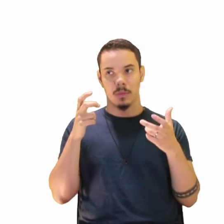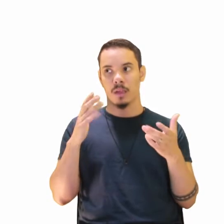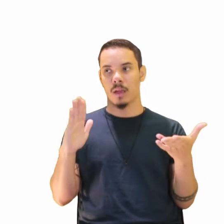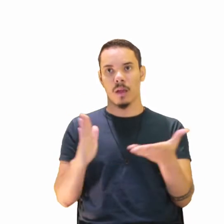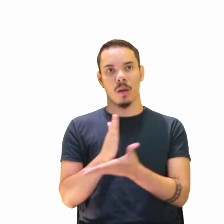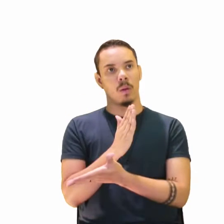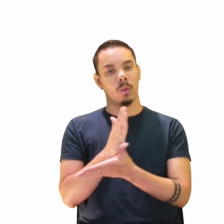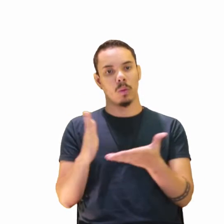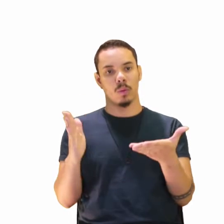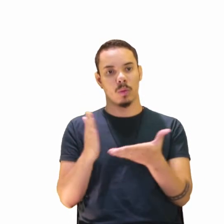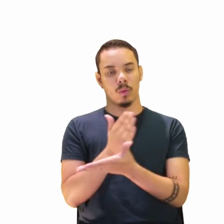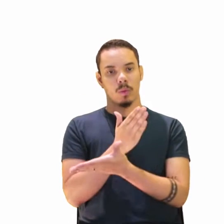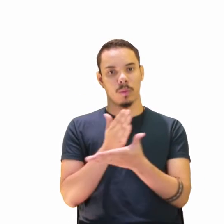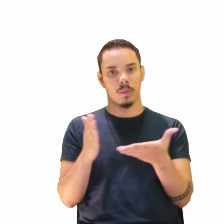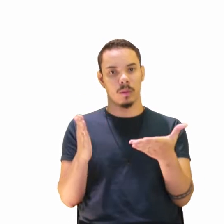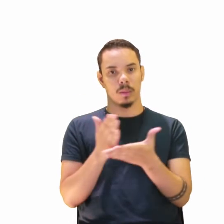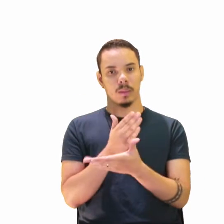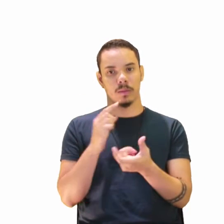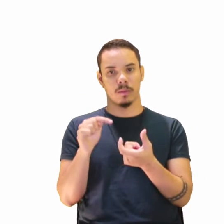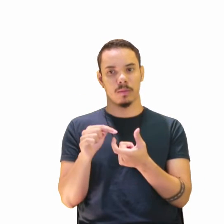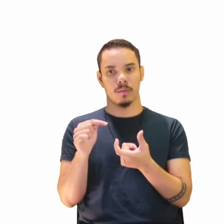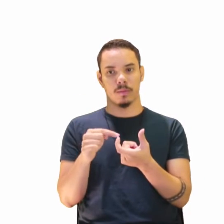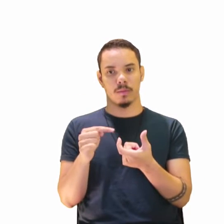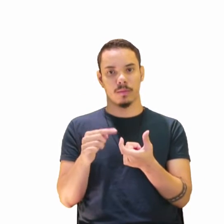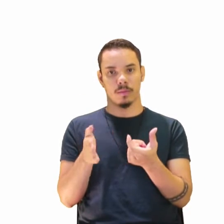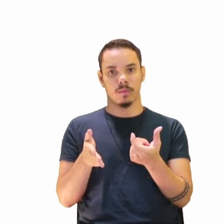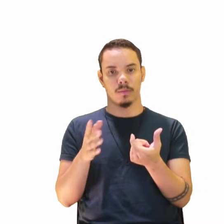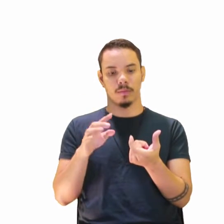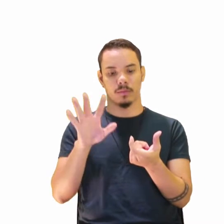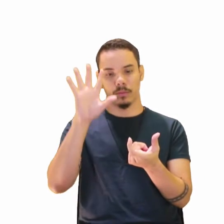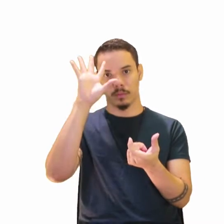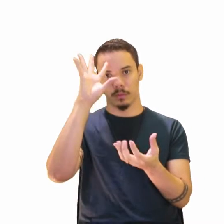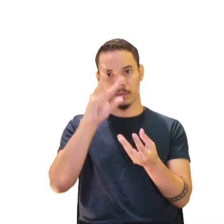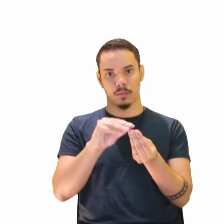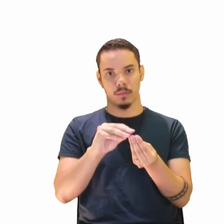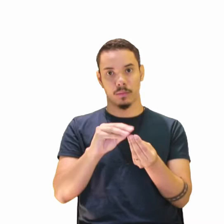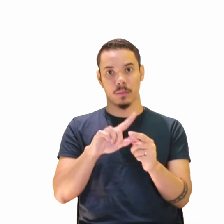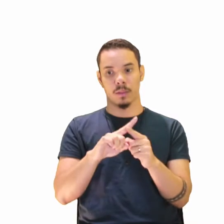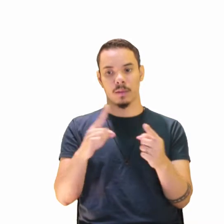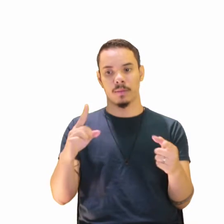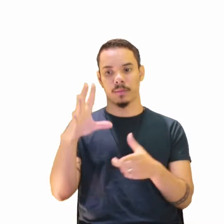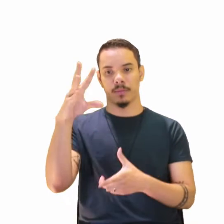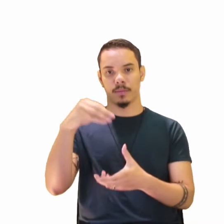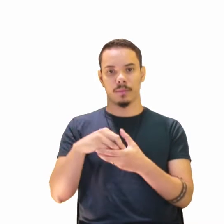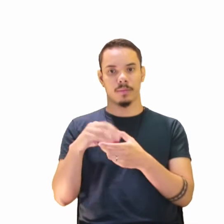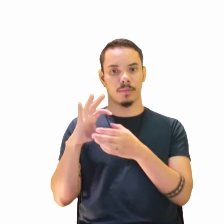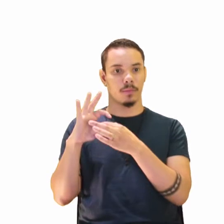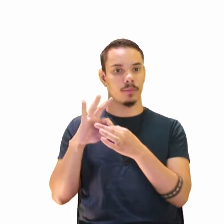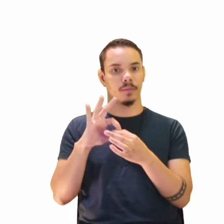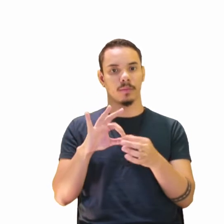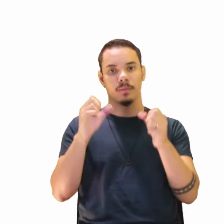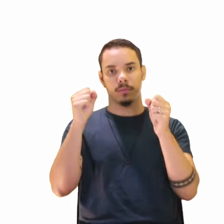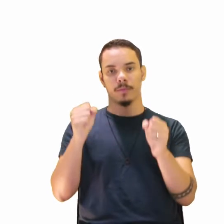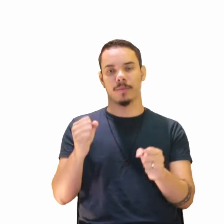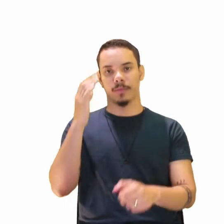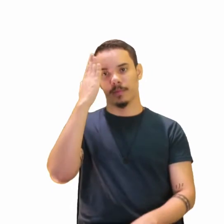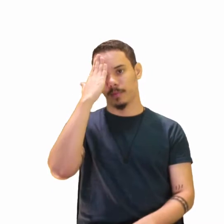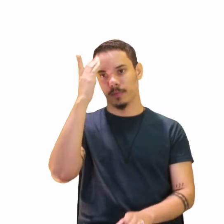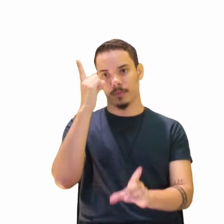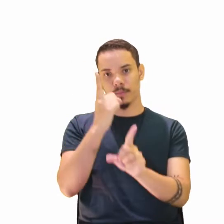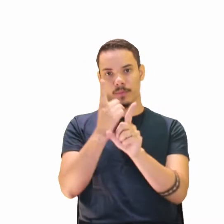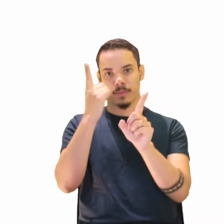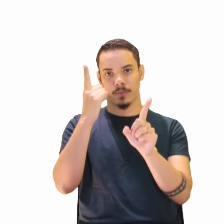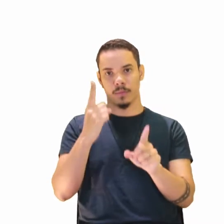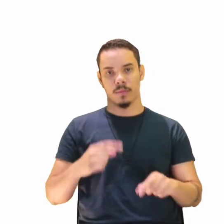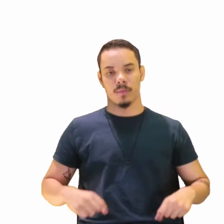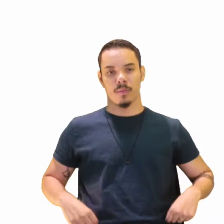né, estarão subentendidas. Mas no contexto você já vai poder identificar. Como